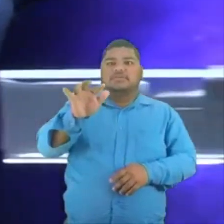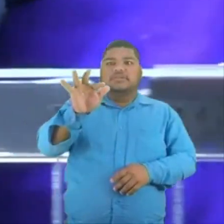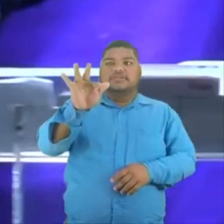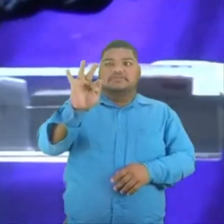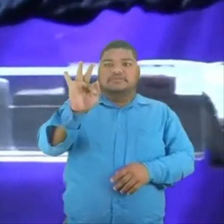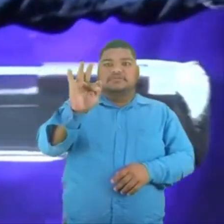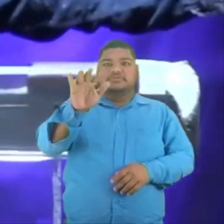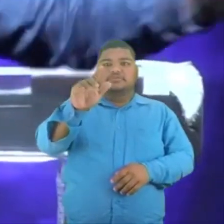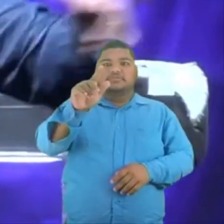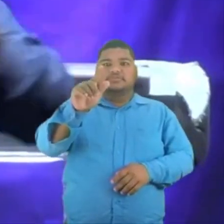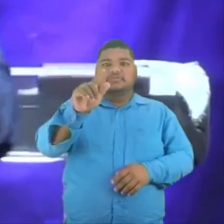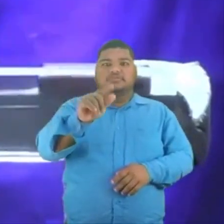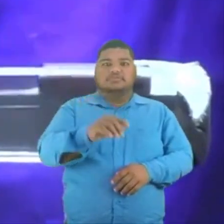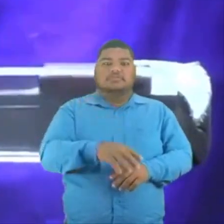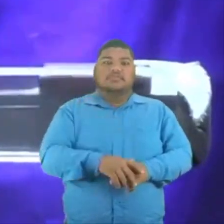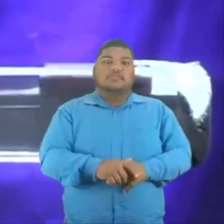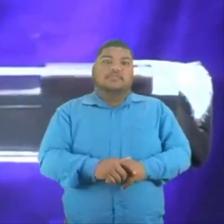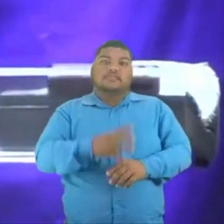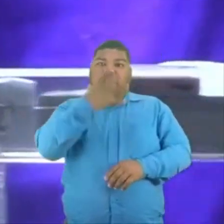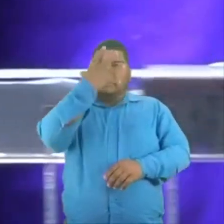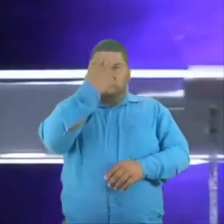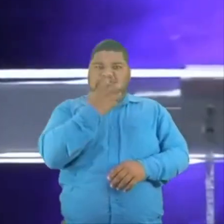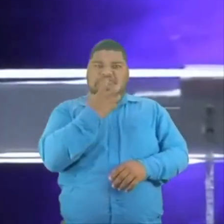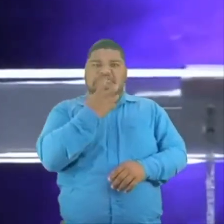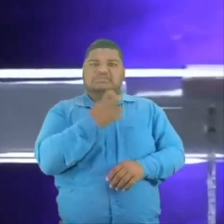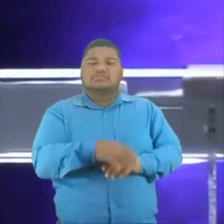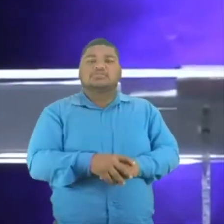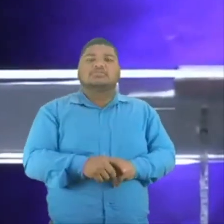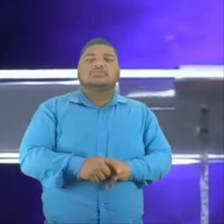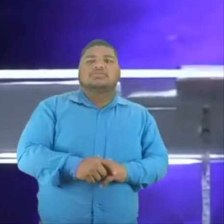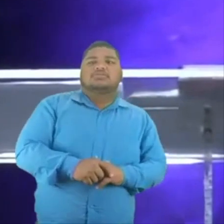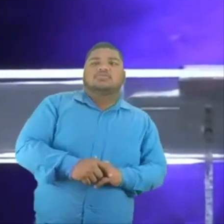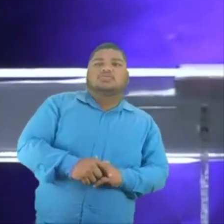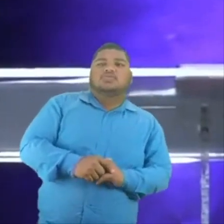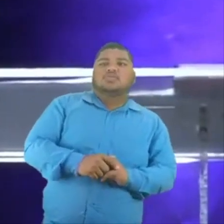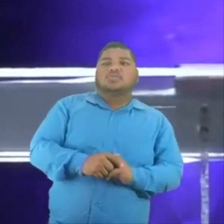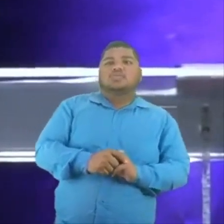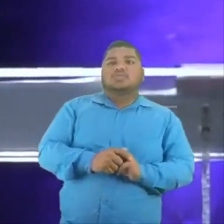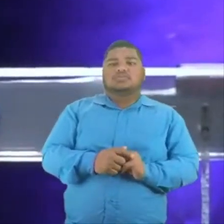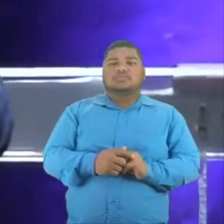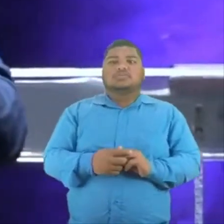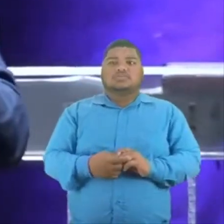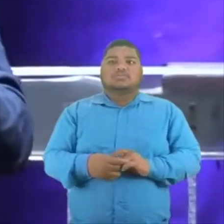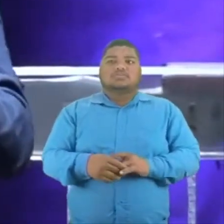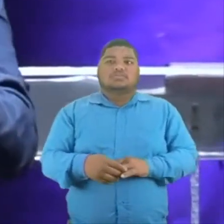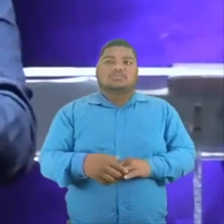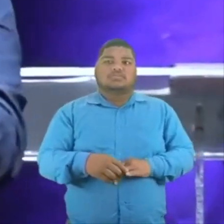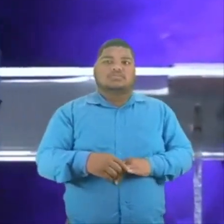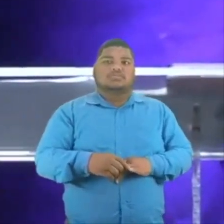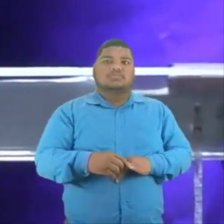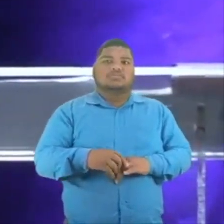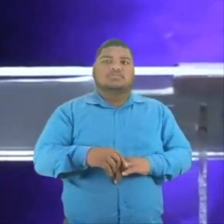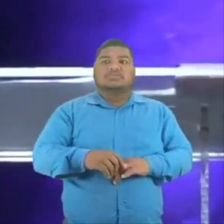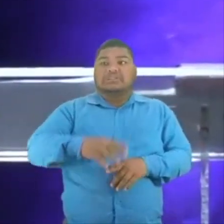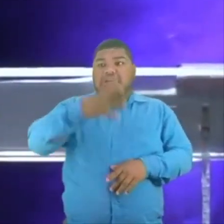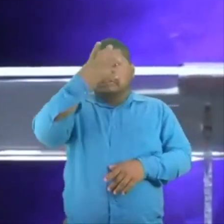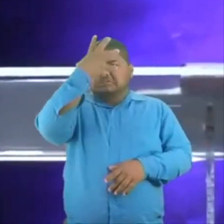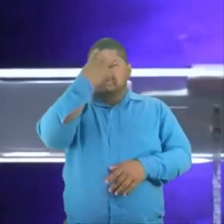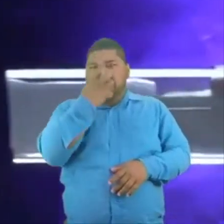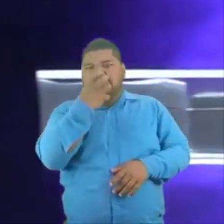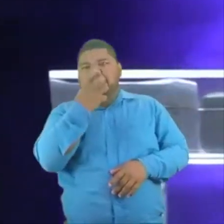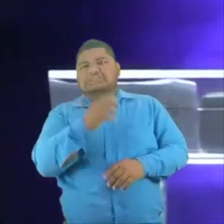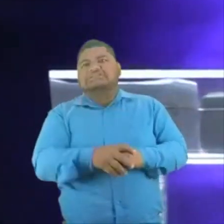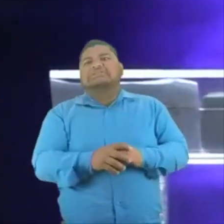Bolsonaro, o genocida, a gente se indigna com o Lula, que é um presidiário que vai vir para presidente, a gente se indigna